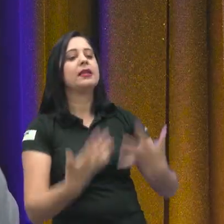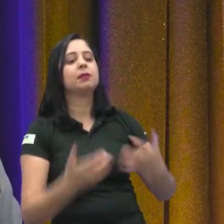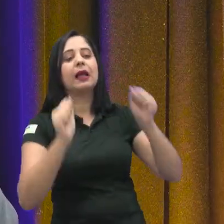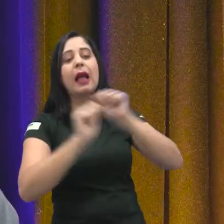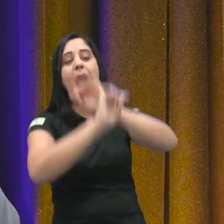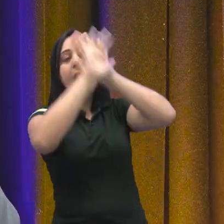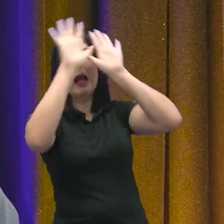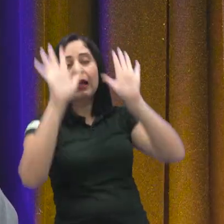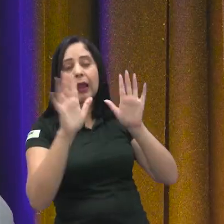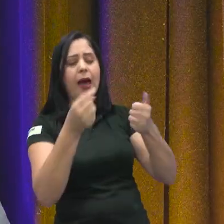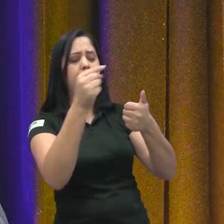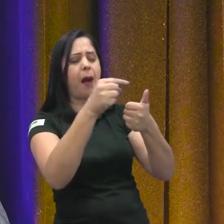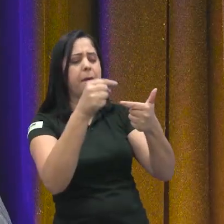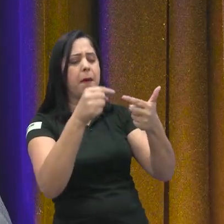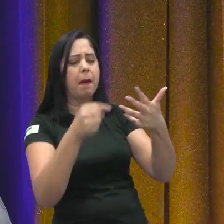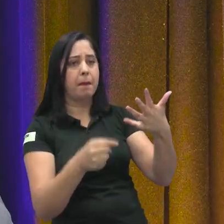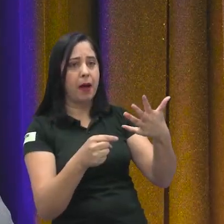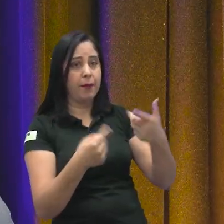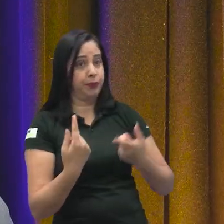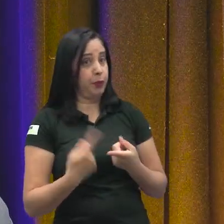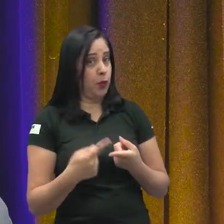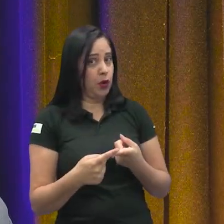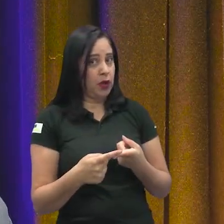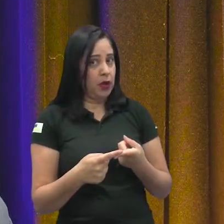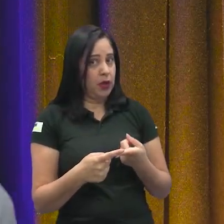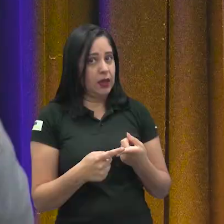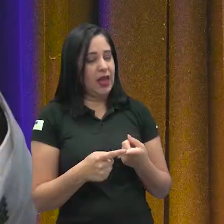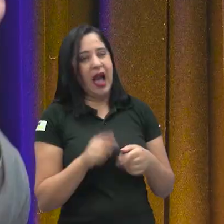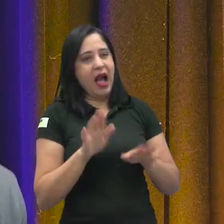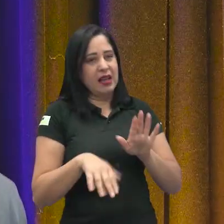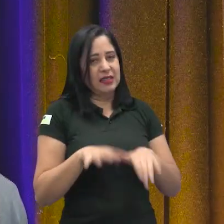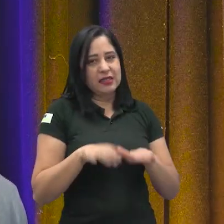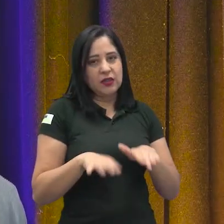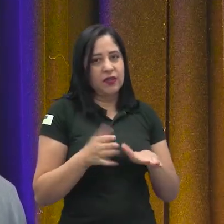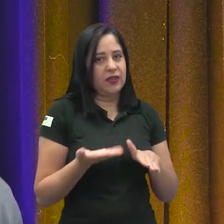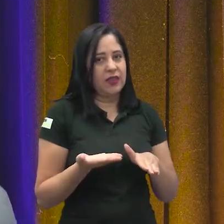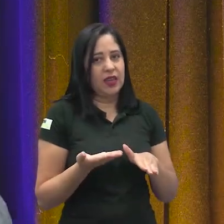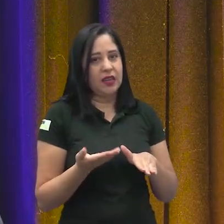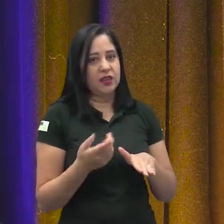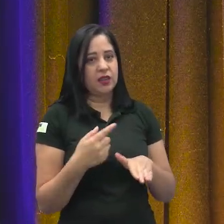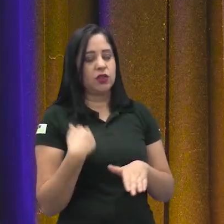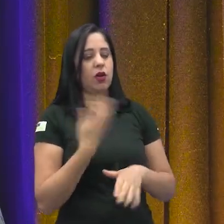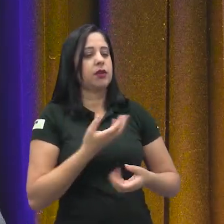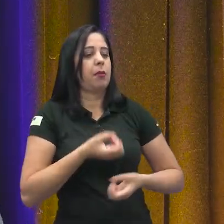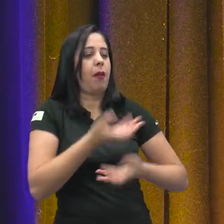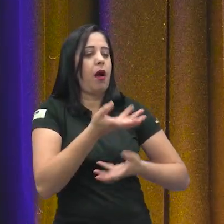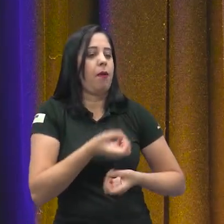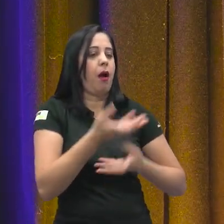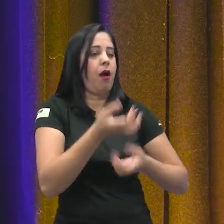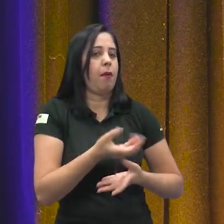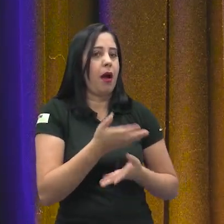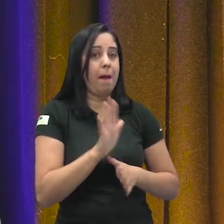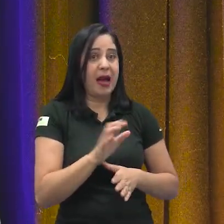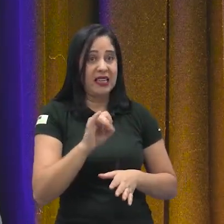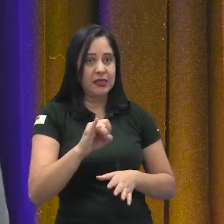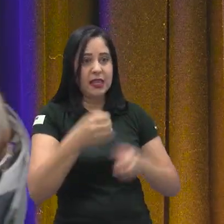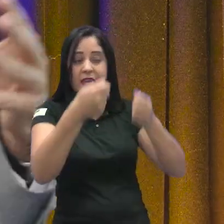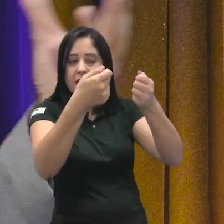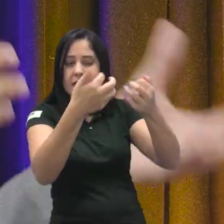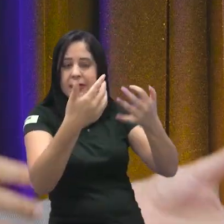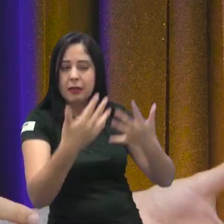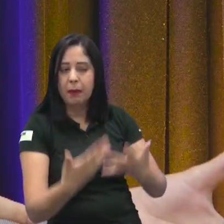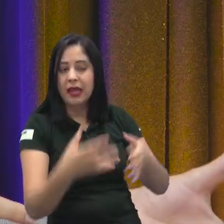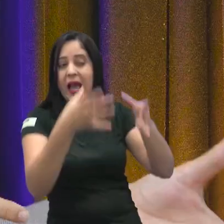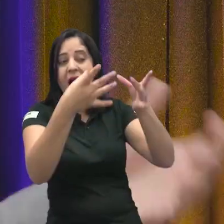os porquês. Muitas vezes a gente só passa a informação adiante. Mas quando você traz clareza do